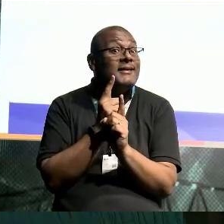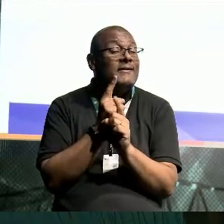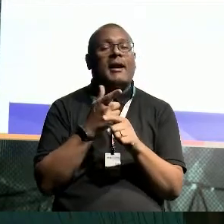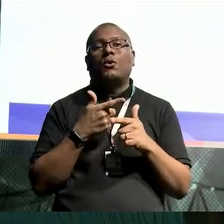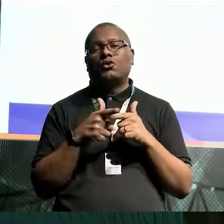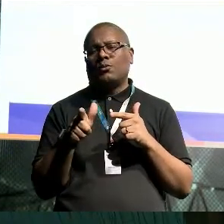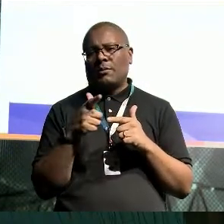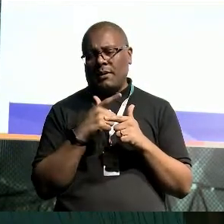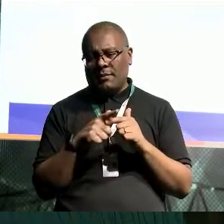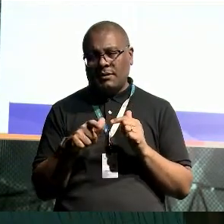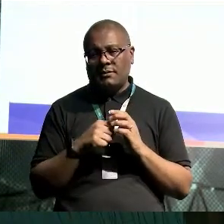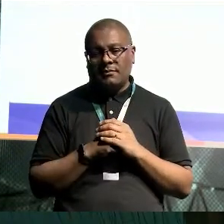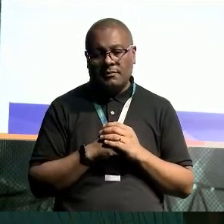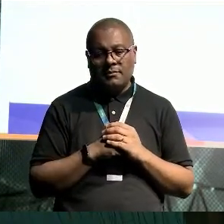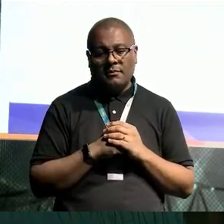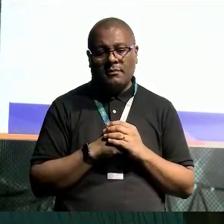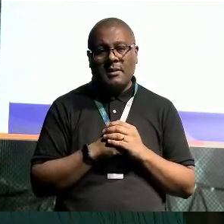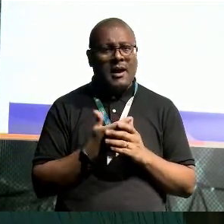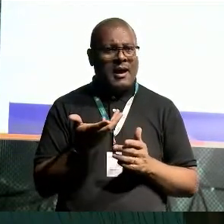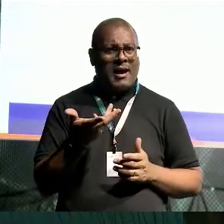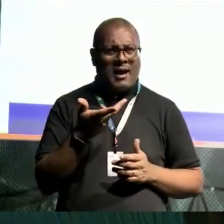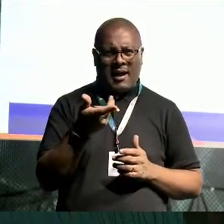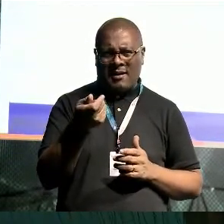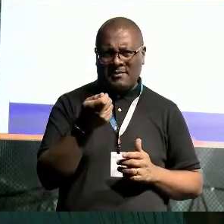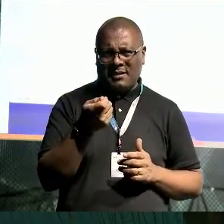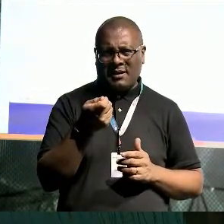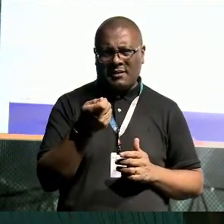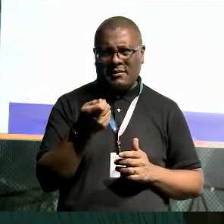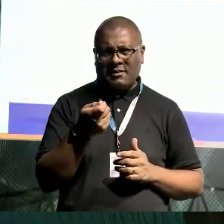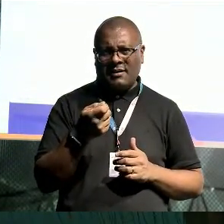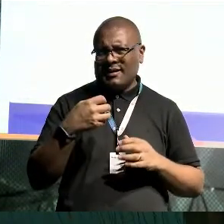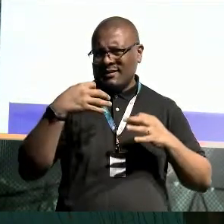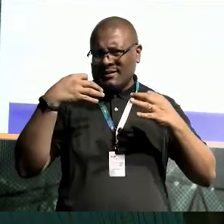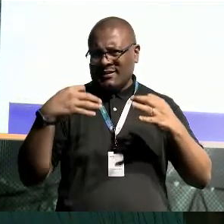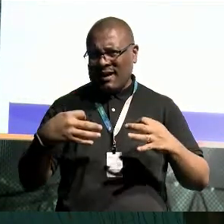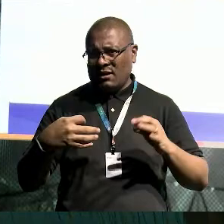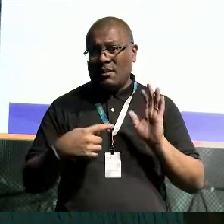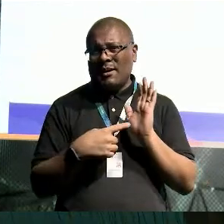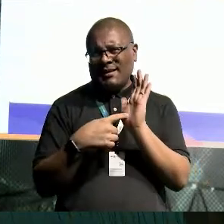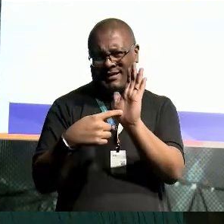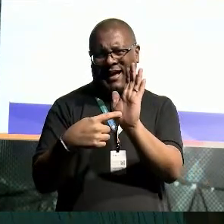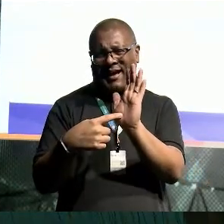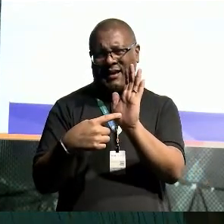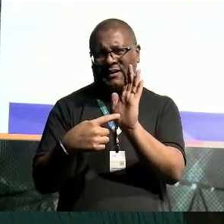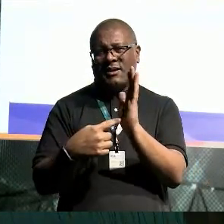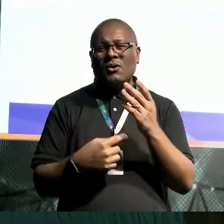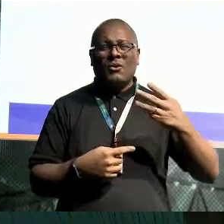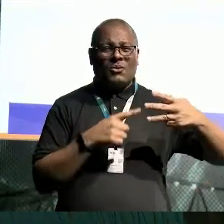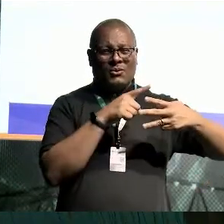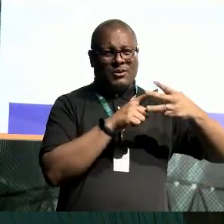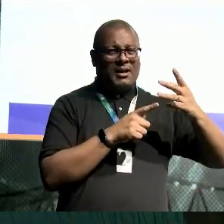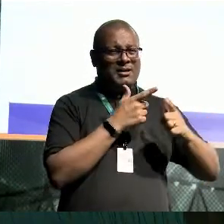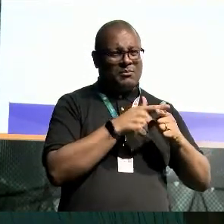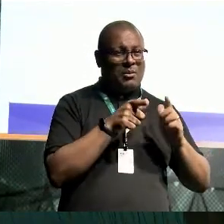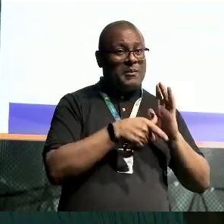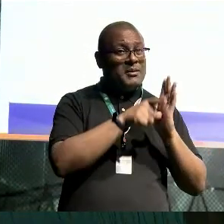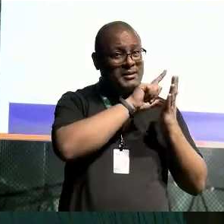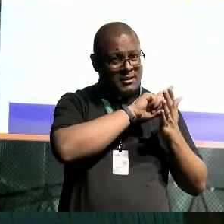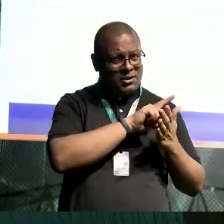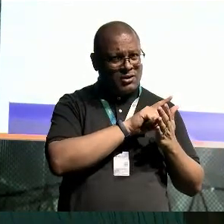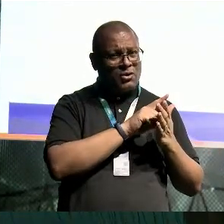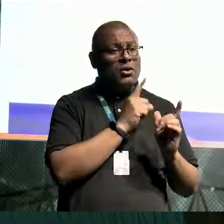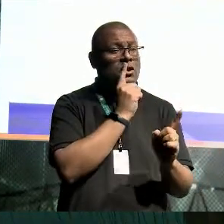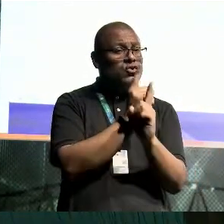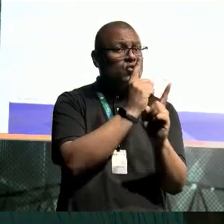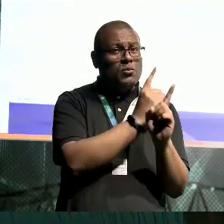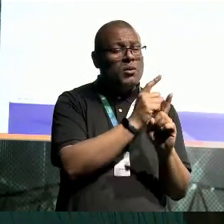ali de maneira rápida e de maneira assertiva, como foram aqueles 3 problemas que ele pega,